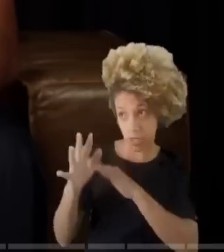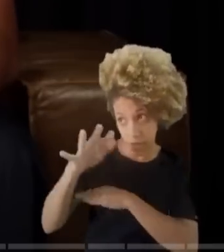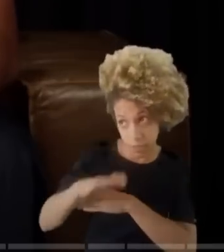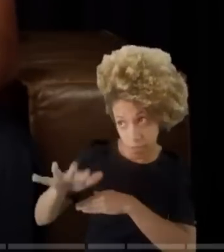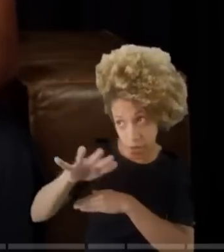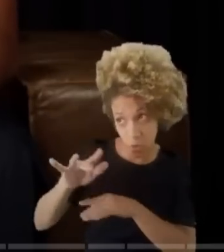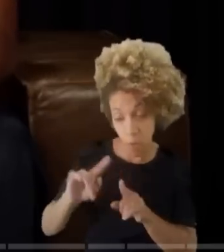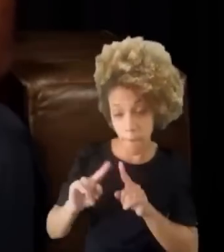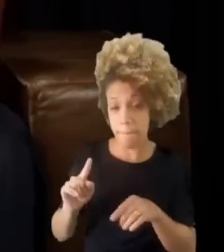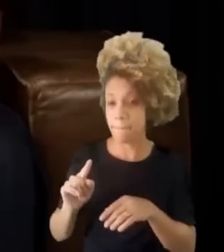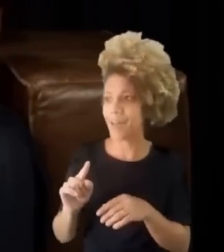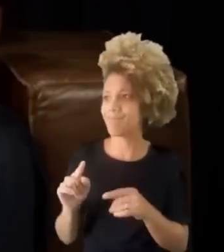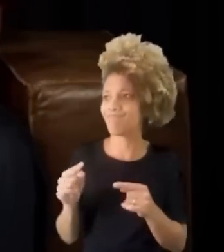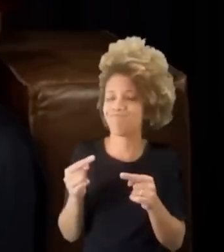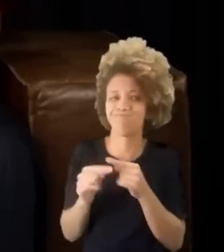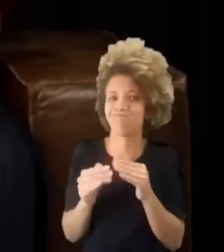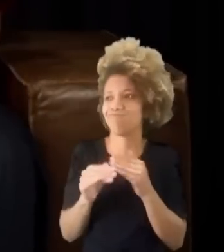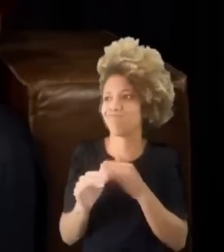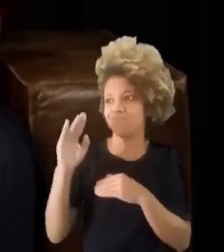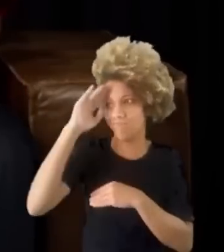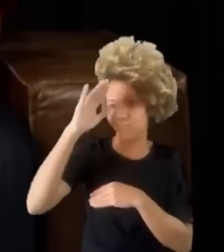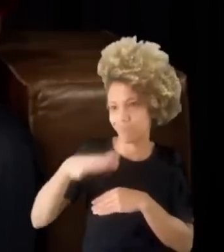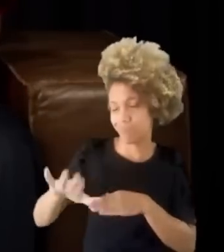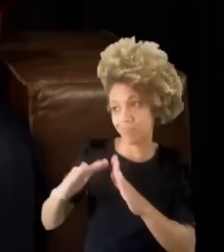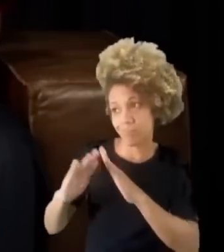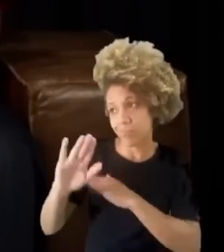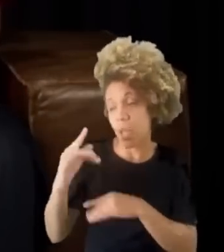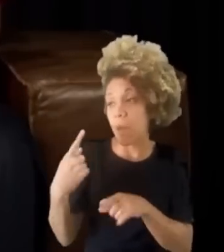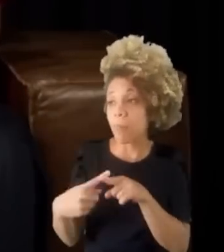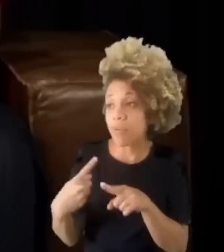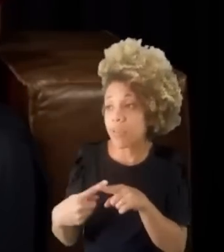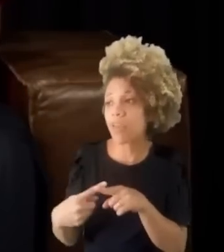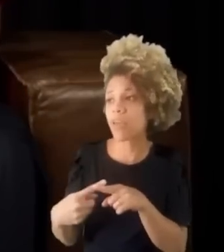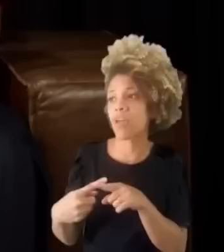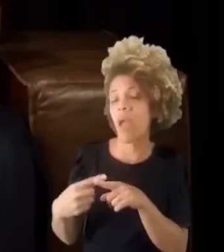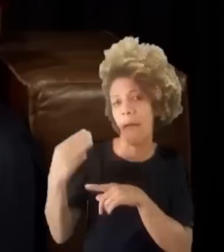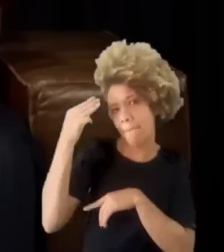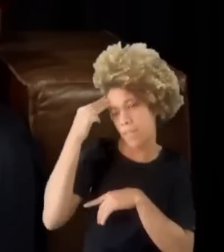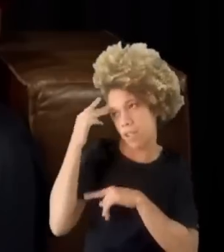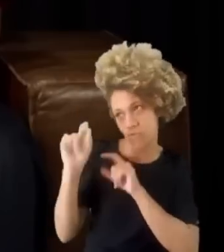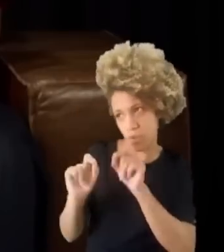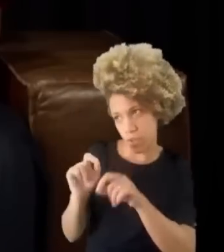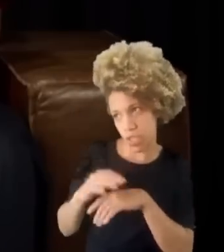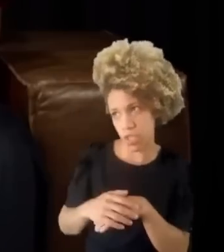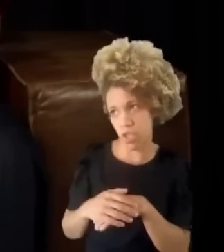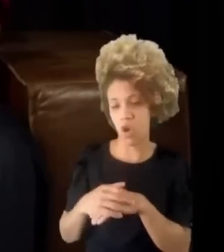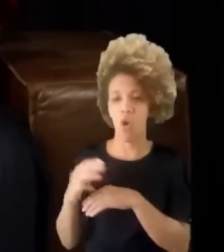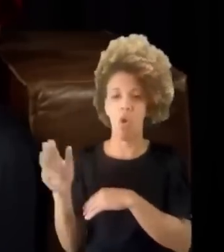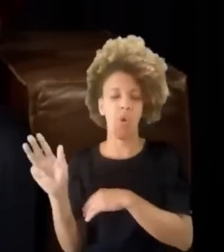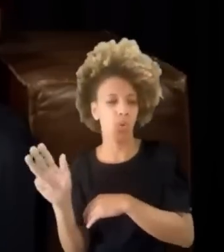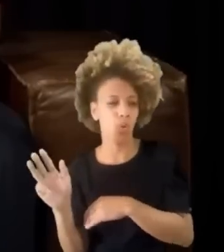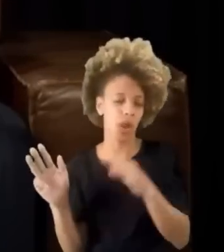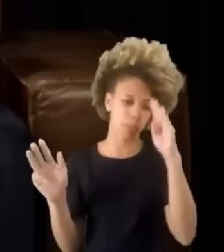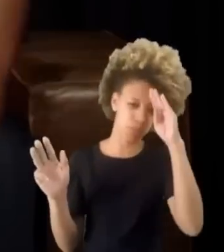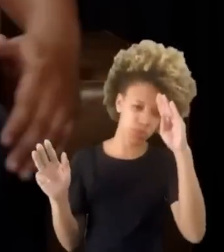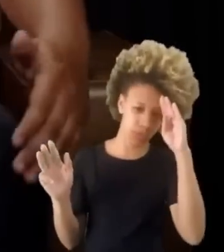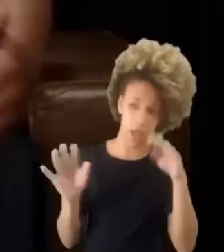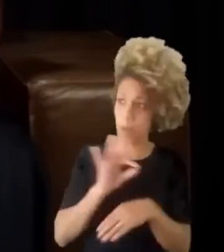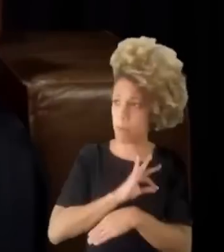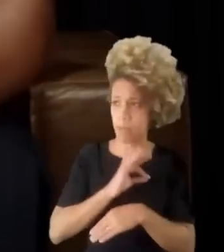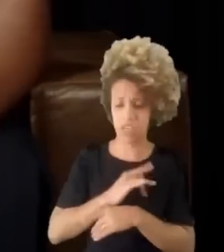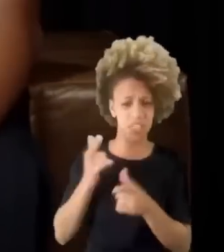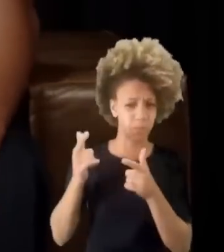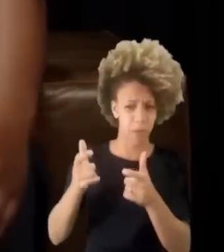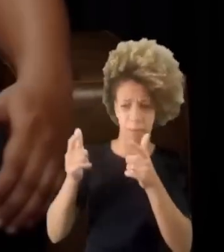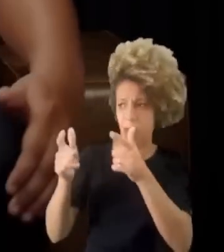só que a perife não fazia sentido fora bolsonaro a partir da Periferia porque a mentalidade é o seguinte mano com o Lula com bolsonaro a polícia vai